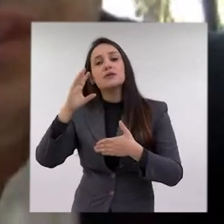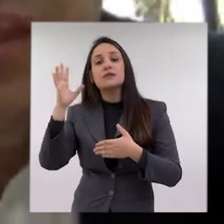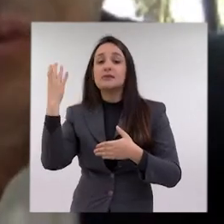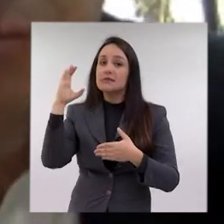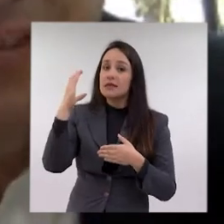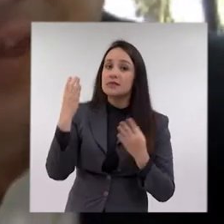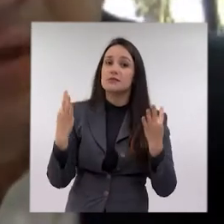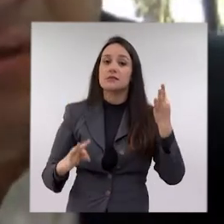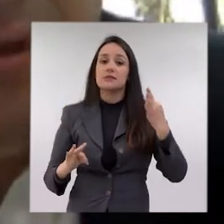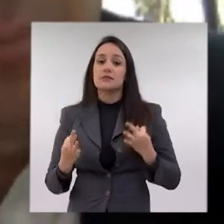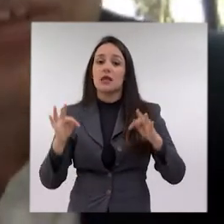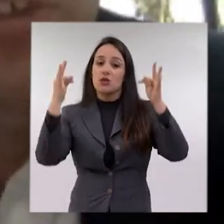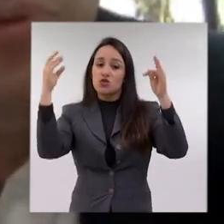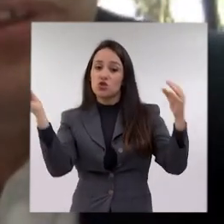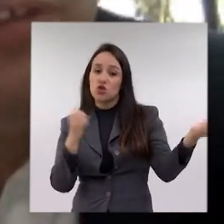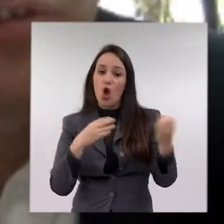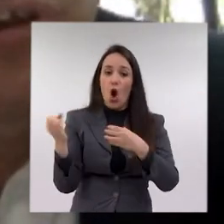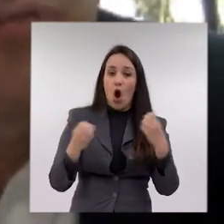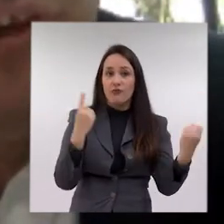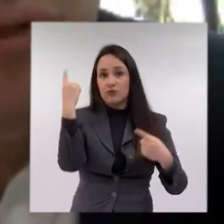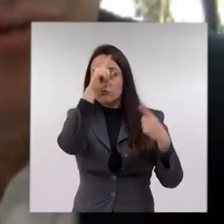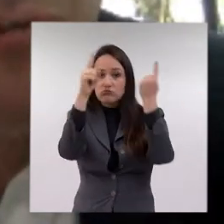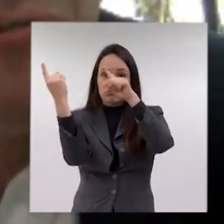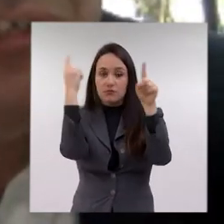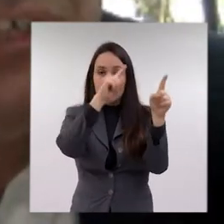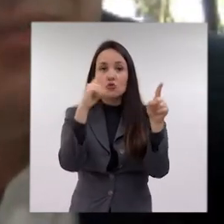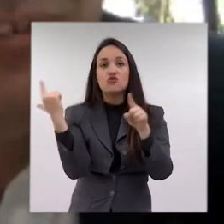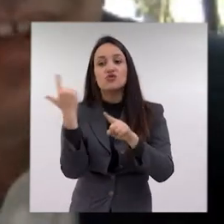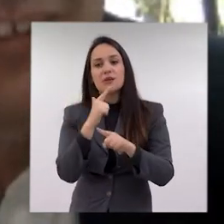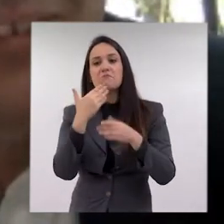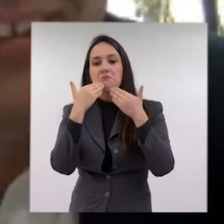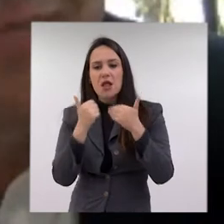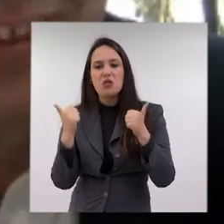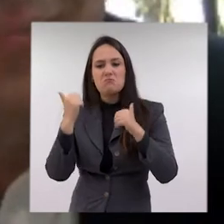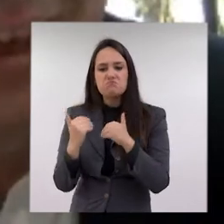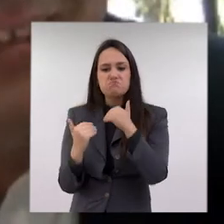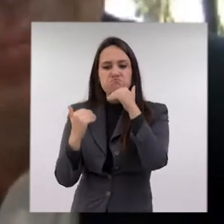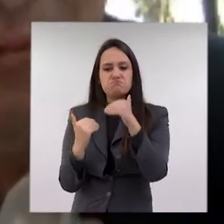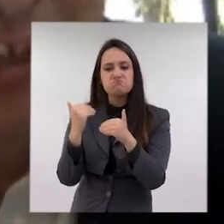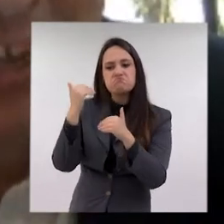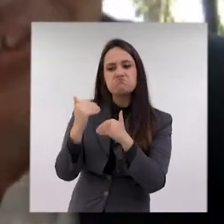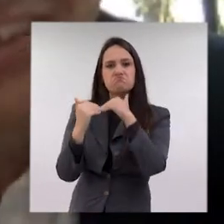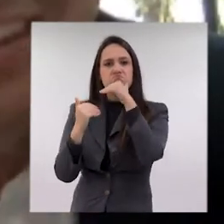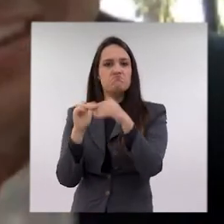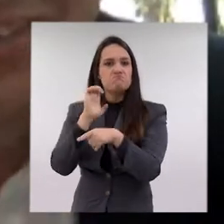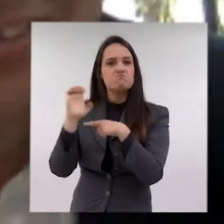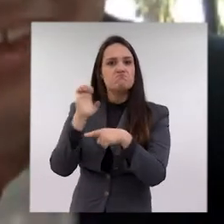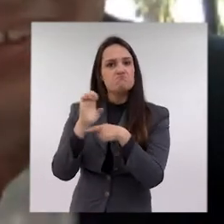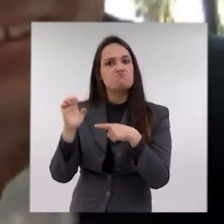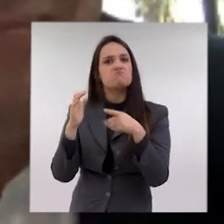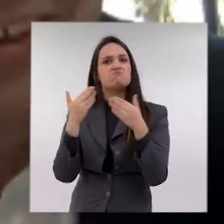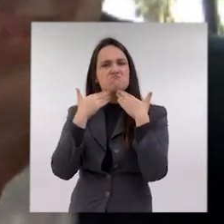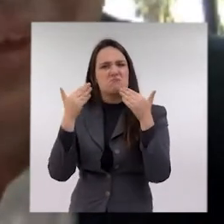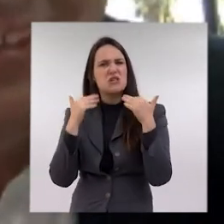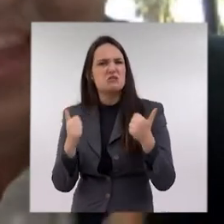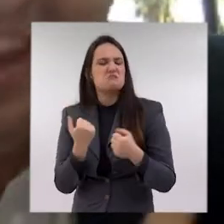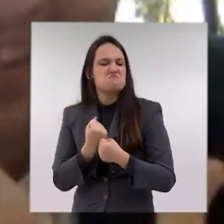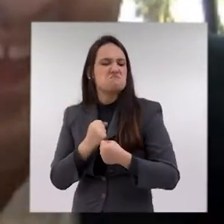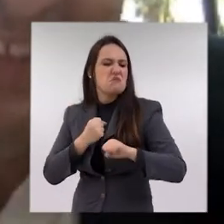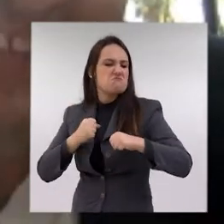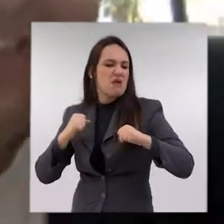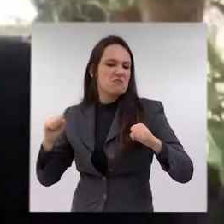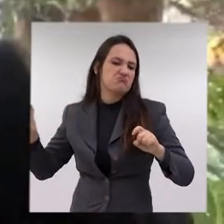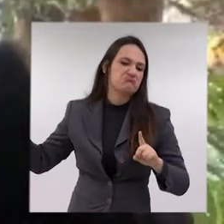tecnologia e inovação para a gente poder, de alguma forma, construir aí um estado cada vez mais pujante, um estado cada vez mais